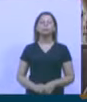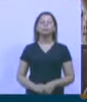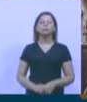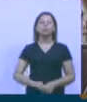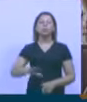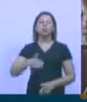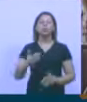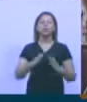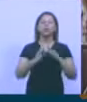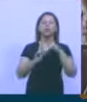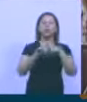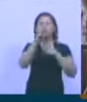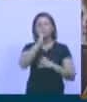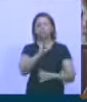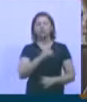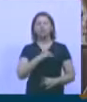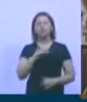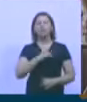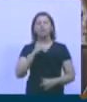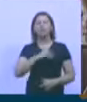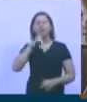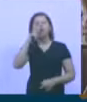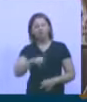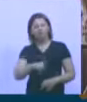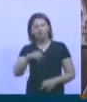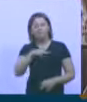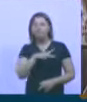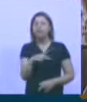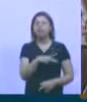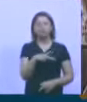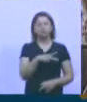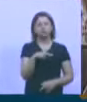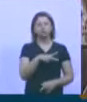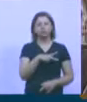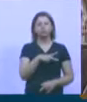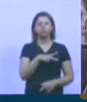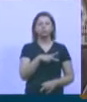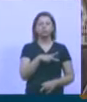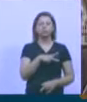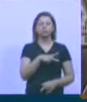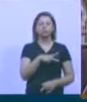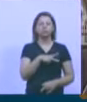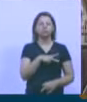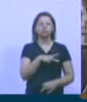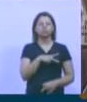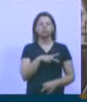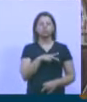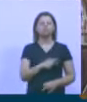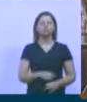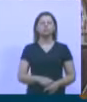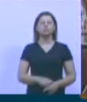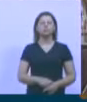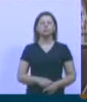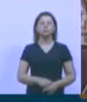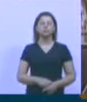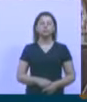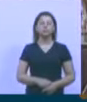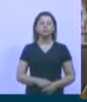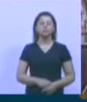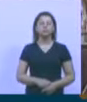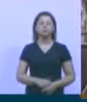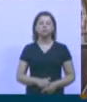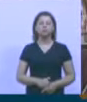Quando a Igreja diz que o pecado é algo pessoal. But the effects of sin can cause